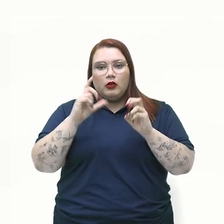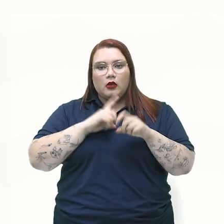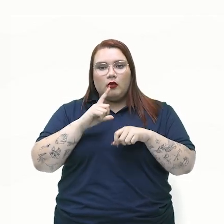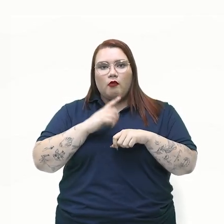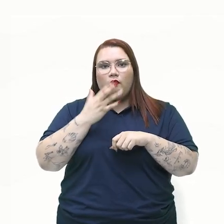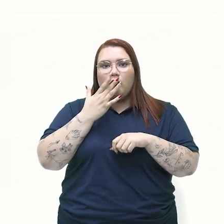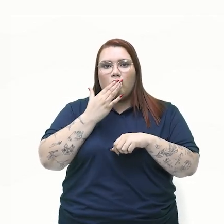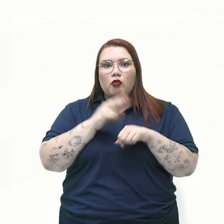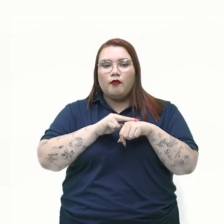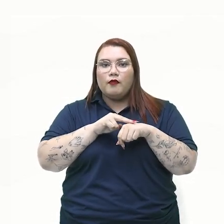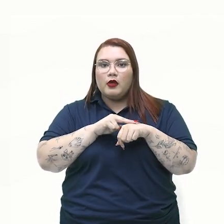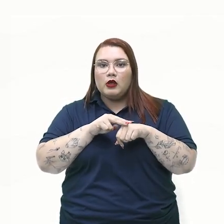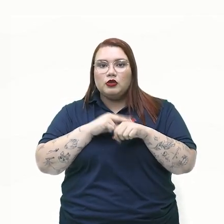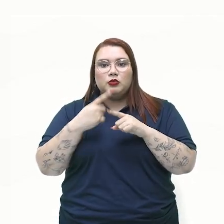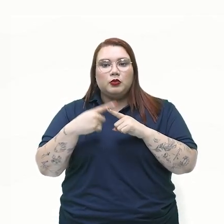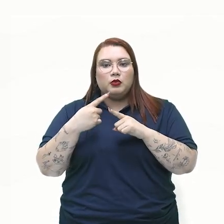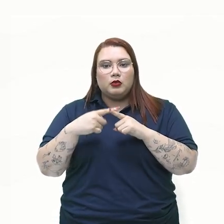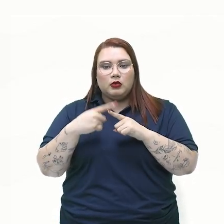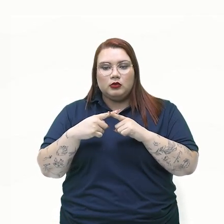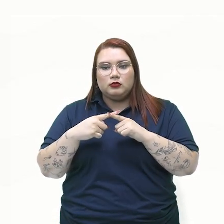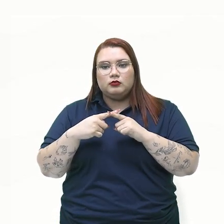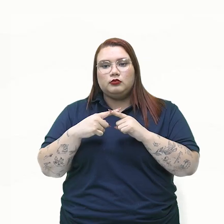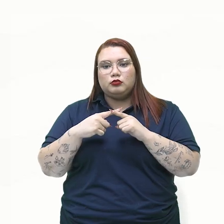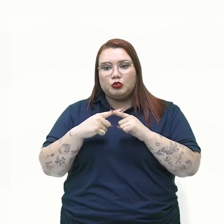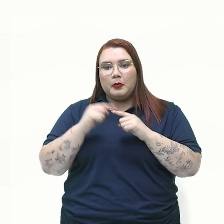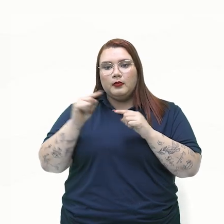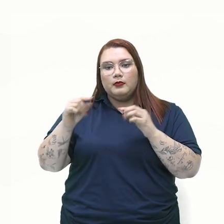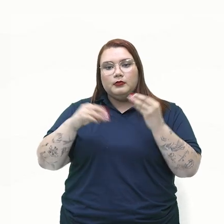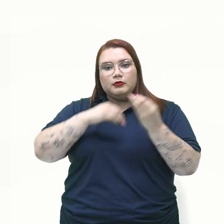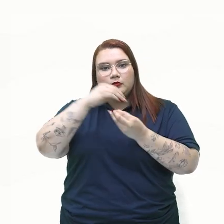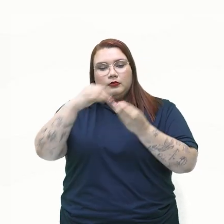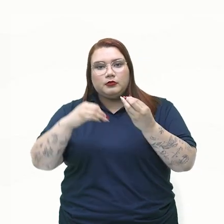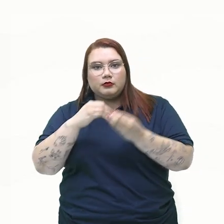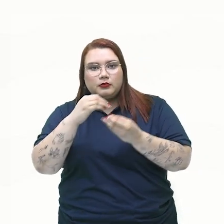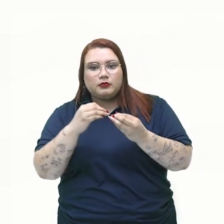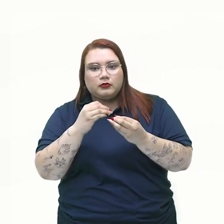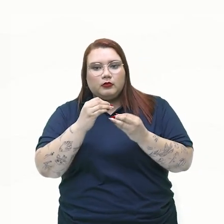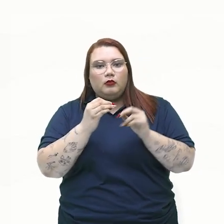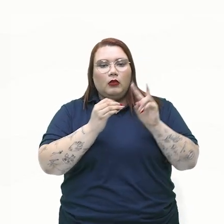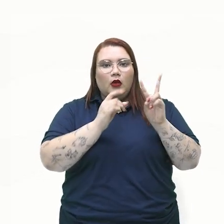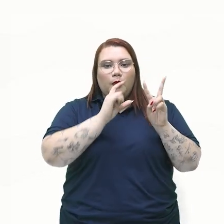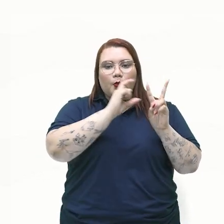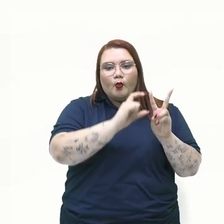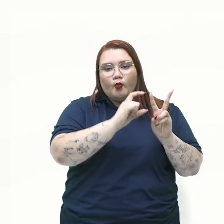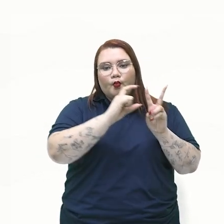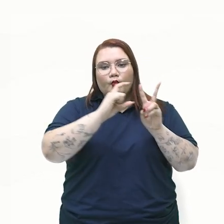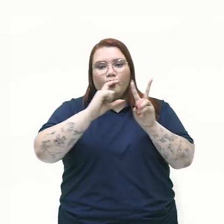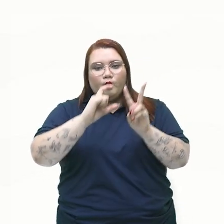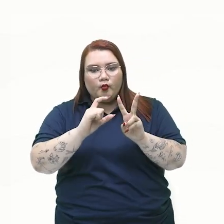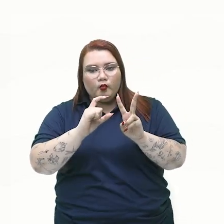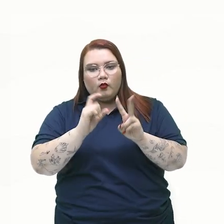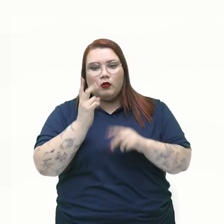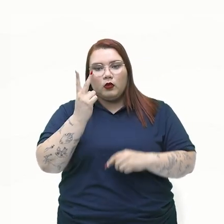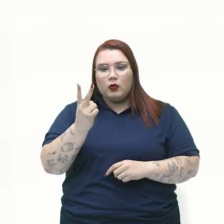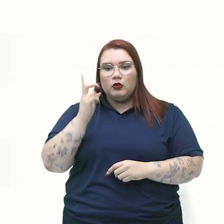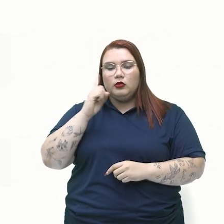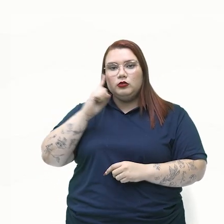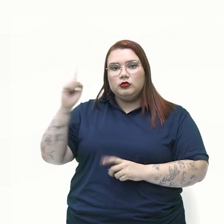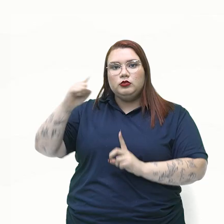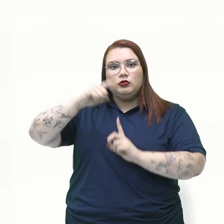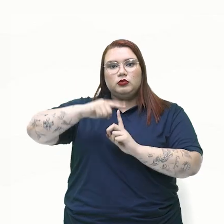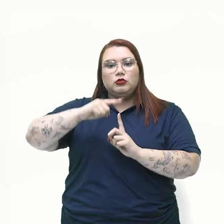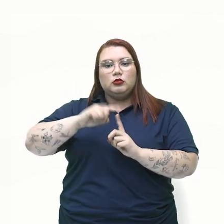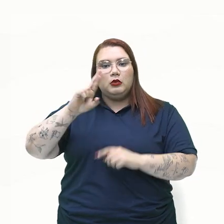Que apareceu uma ervilha verde. Por quê? Ela no cruzamento apresentou dois Vzinhos, que